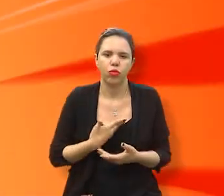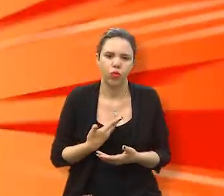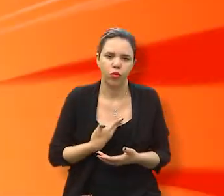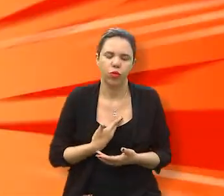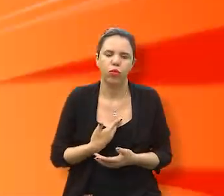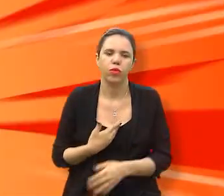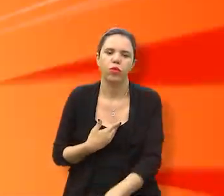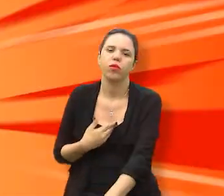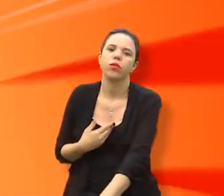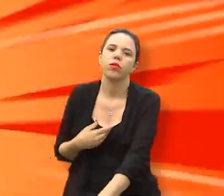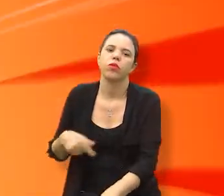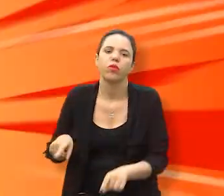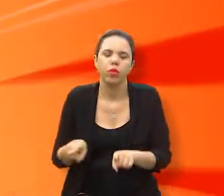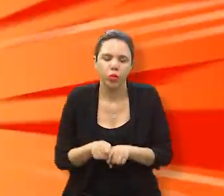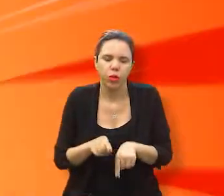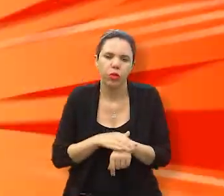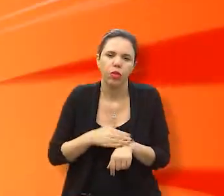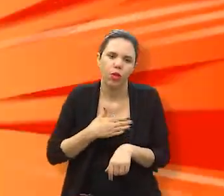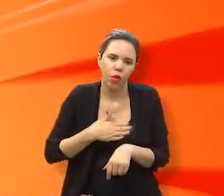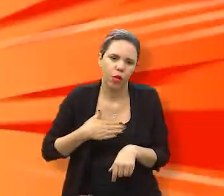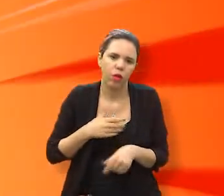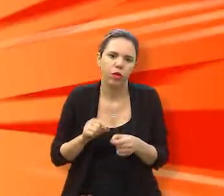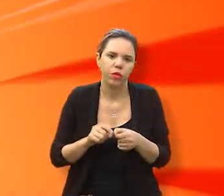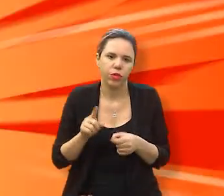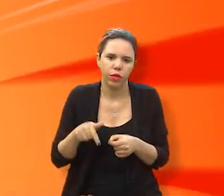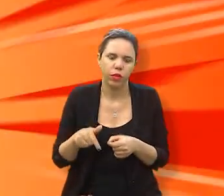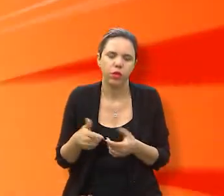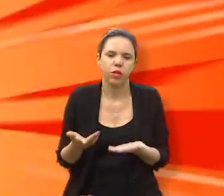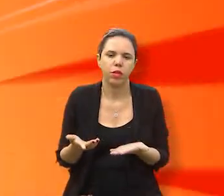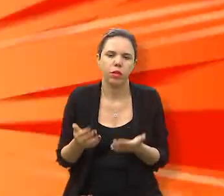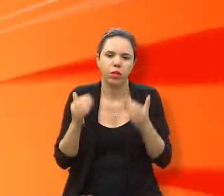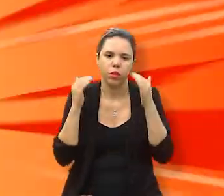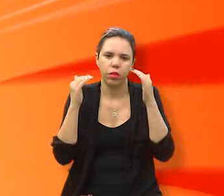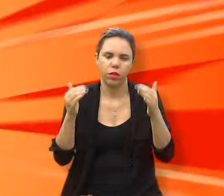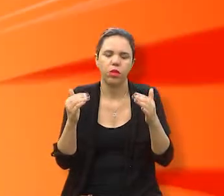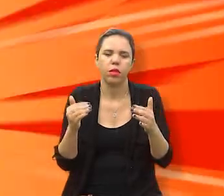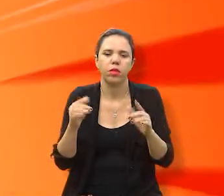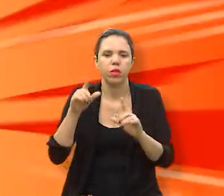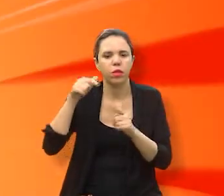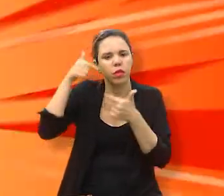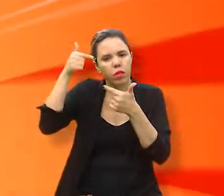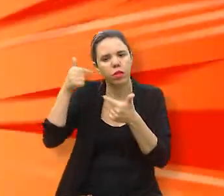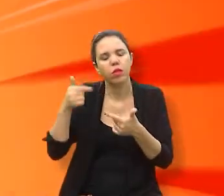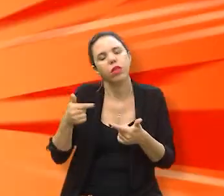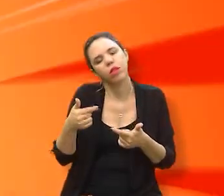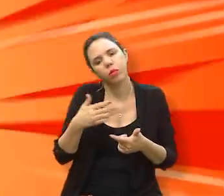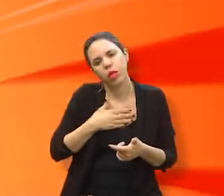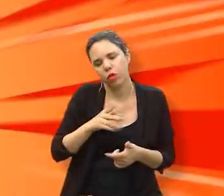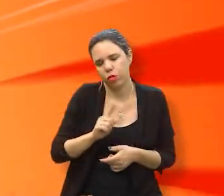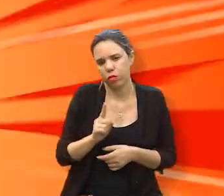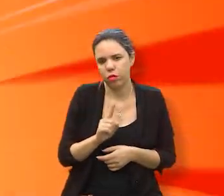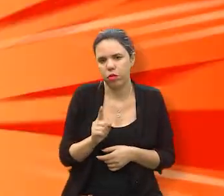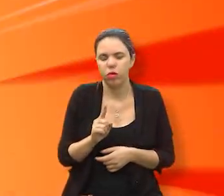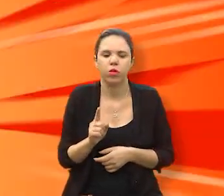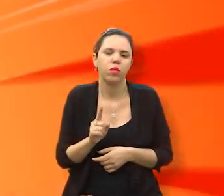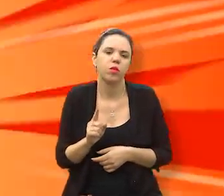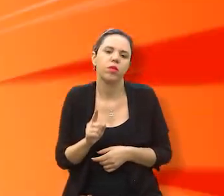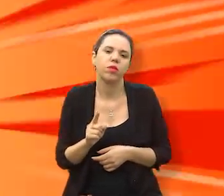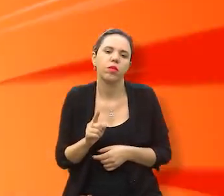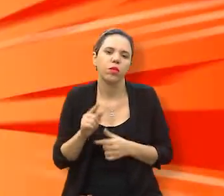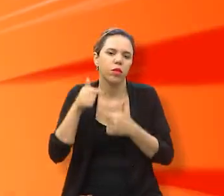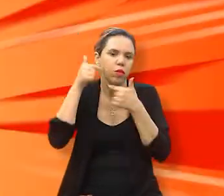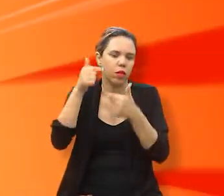Eu também gosto de fazer essa discussão, até para ver se o caminho está sendo seguido. Os personagens, em tese, não são meus, né? Os personagens